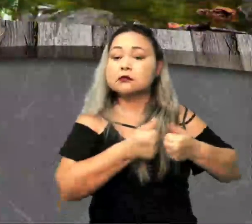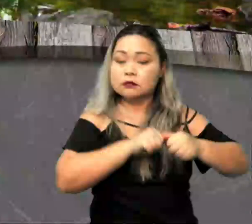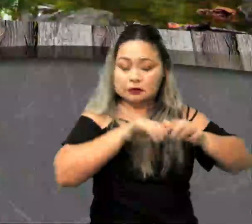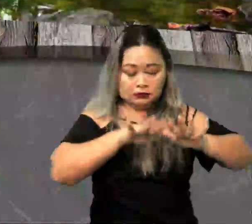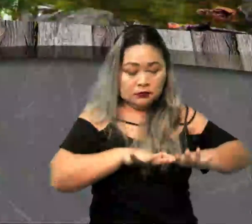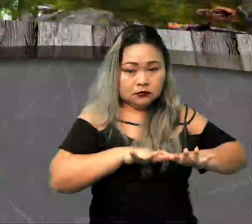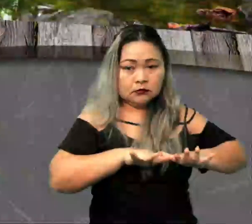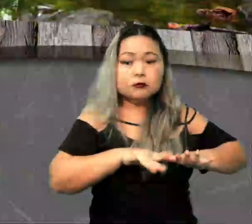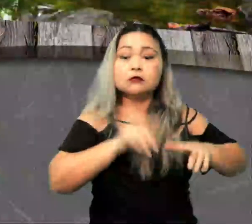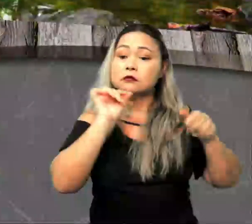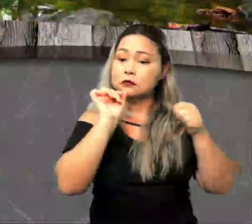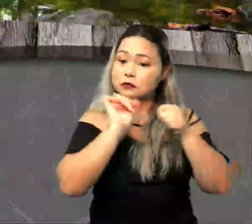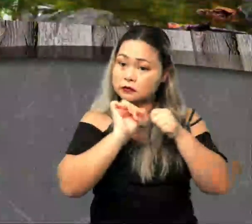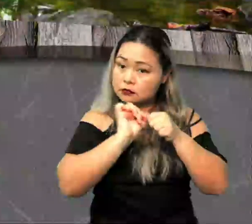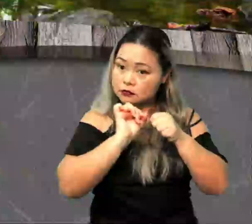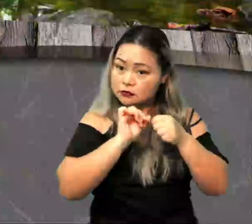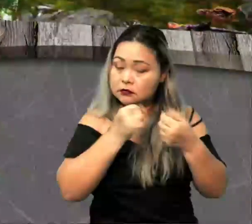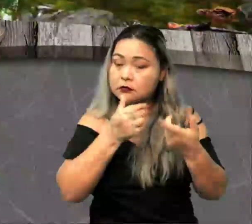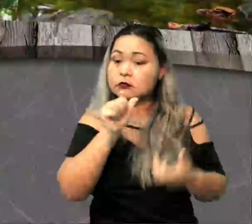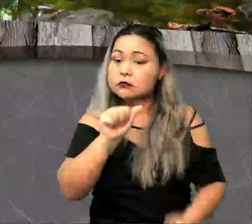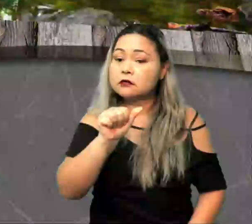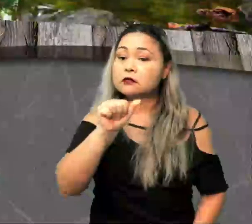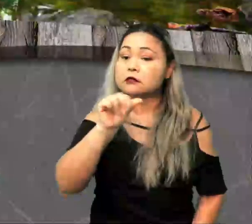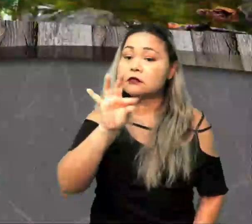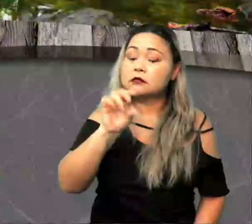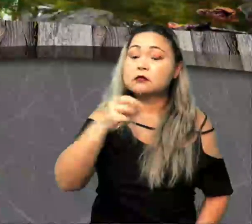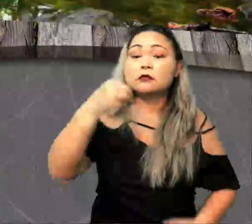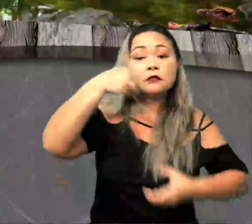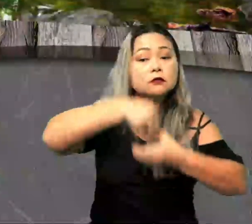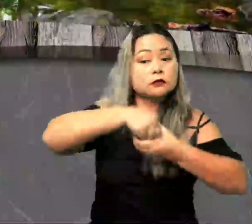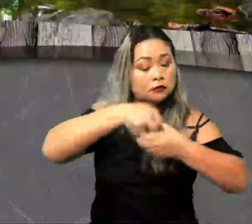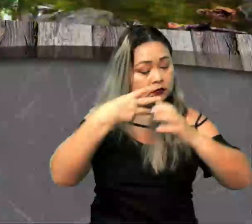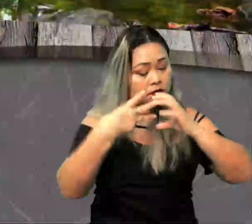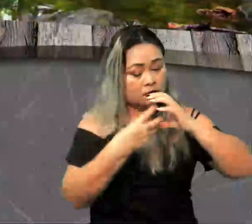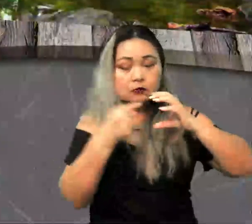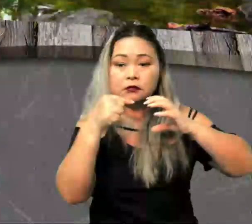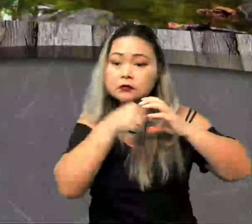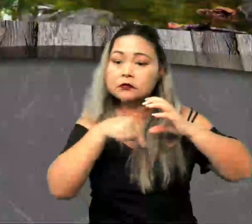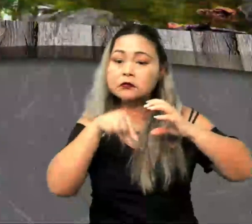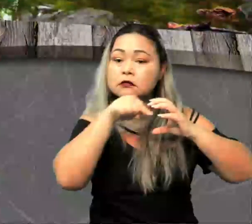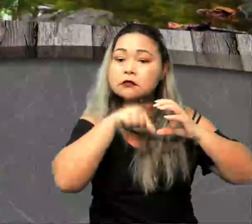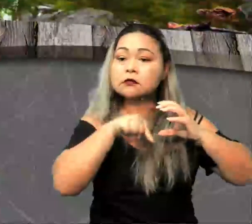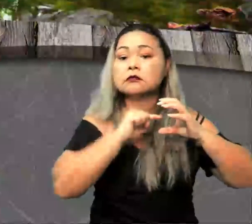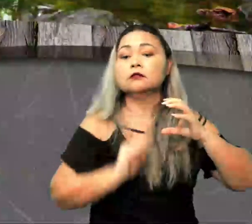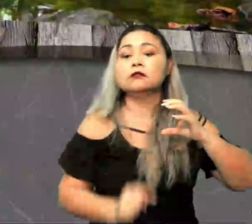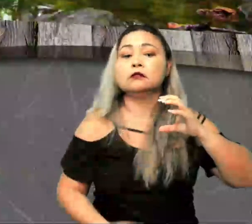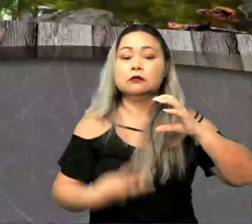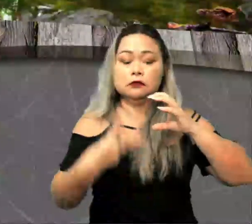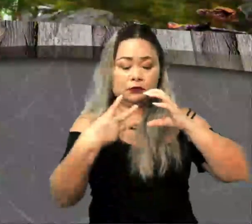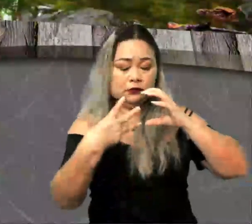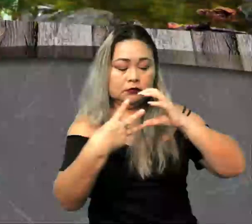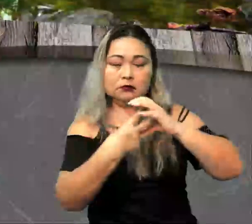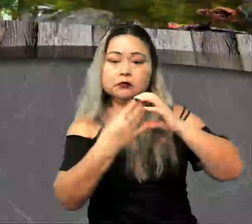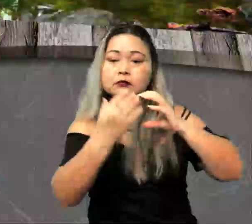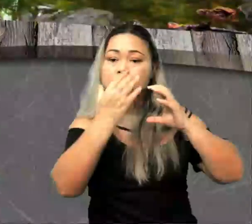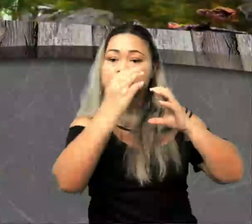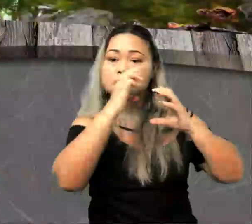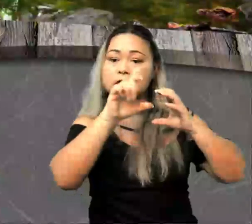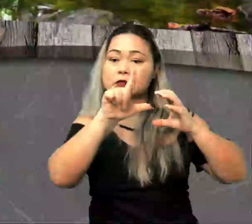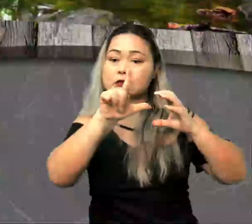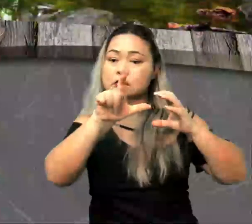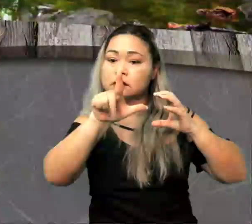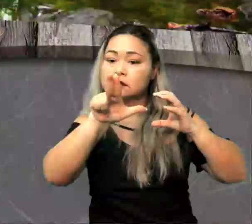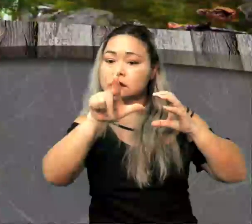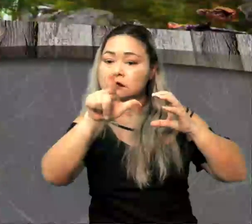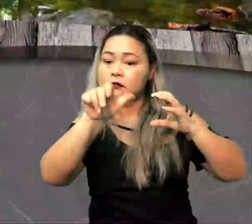mantêm ativos ocorrem no interior dessas unidades morfofisiológicas chamadas